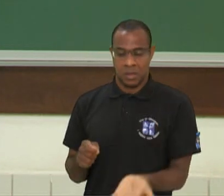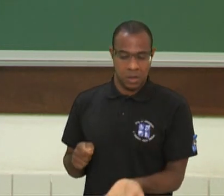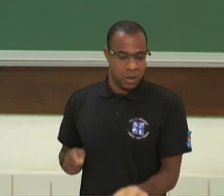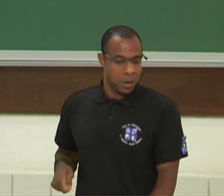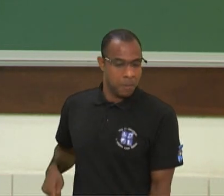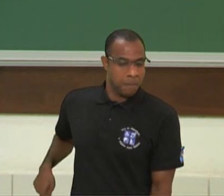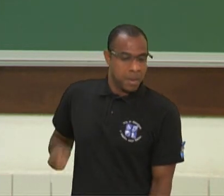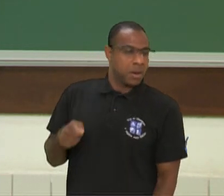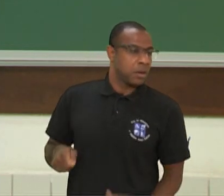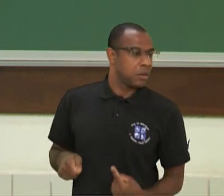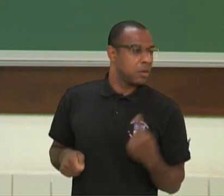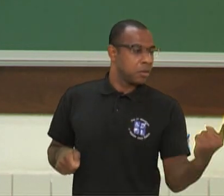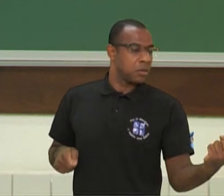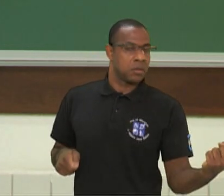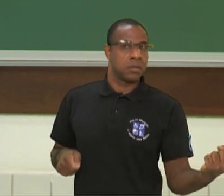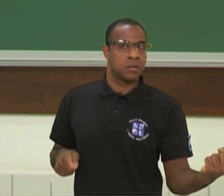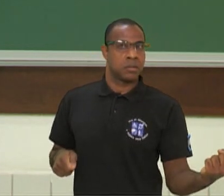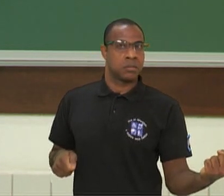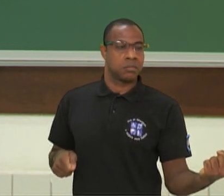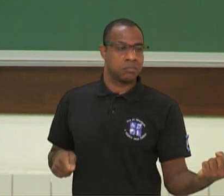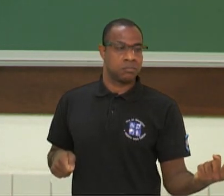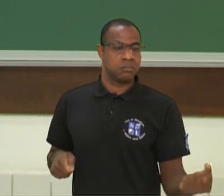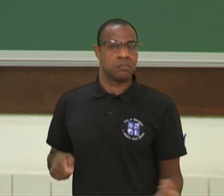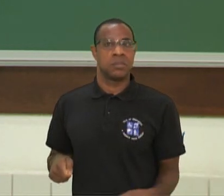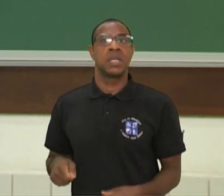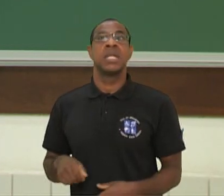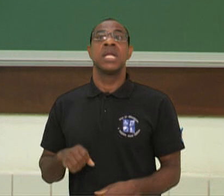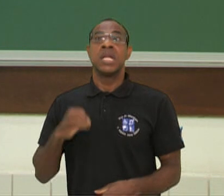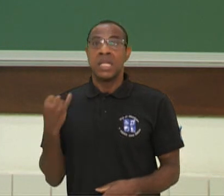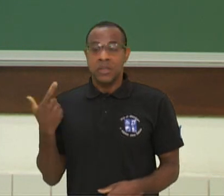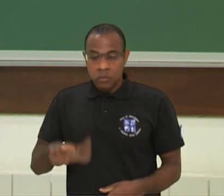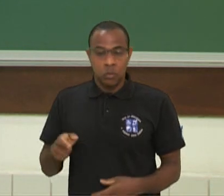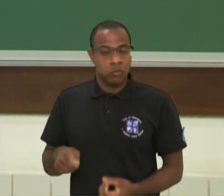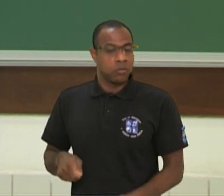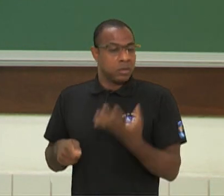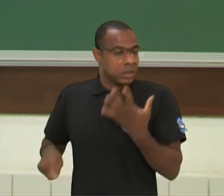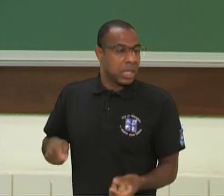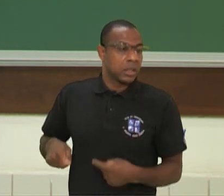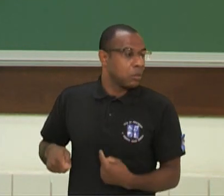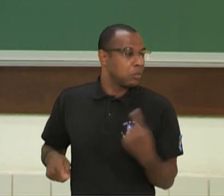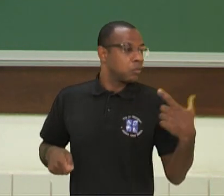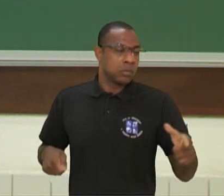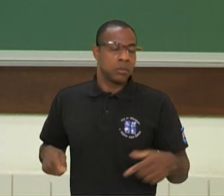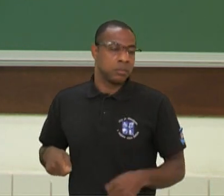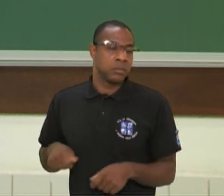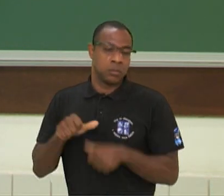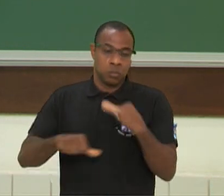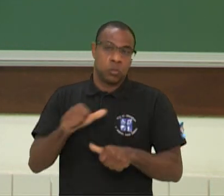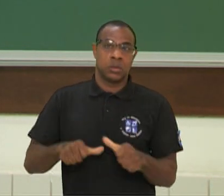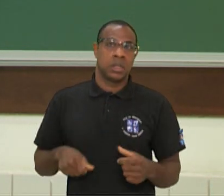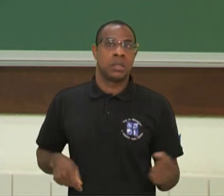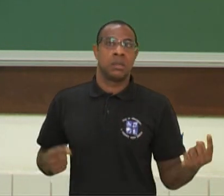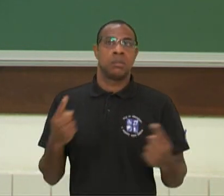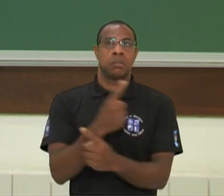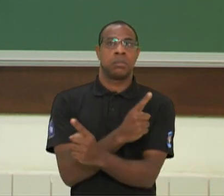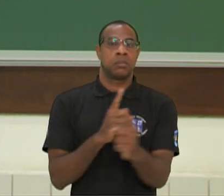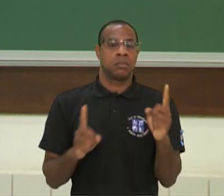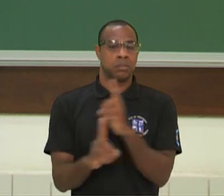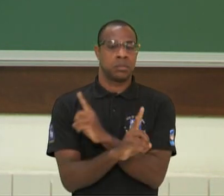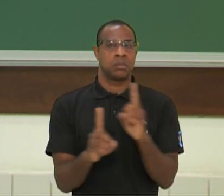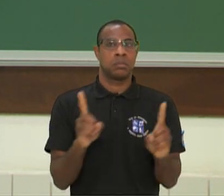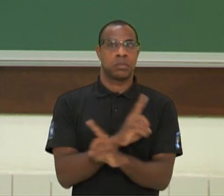seu parceiro, e sempre vai alternando nessa sequência. Assim como a troca de passes também deve ser sempre alternando.